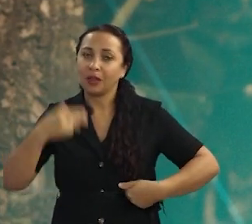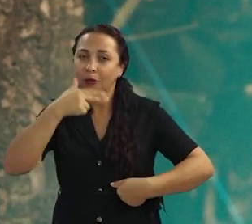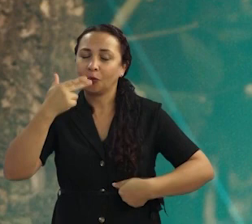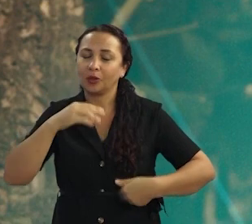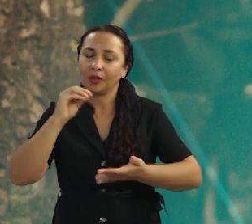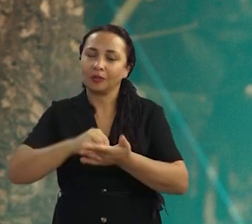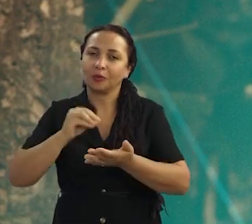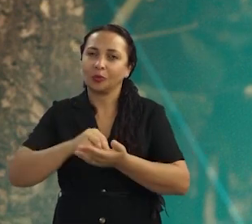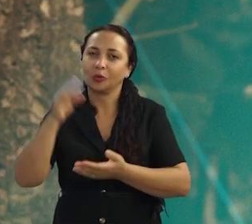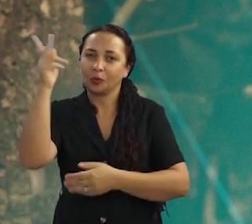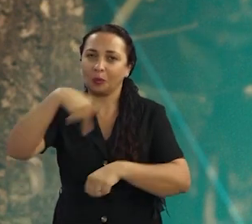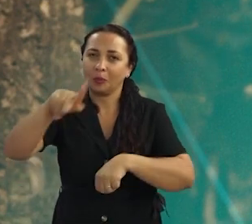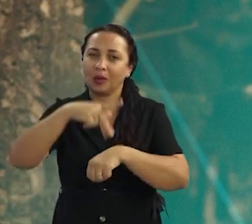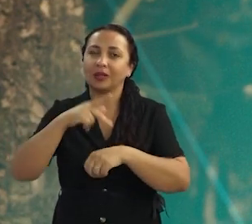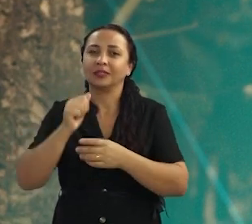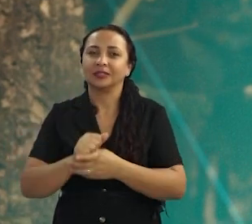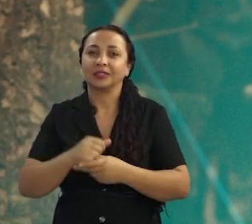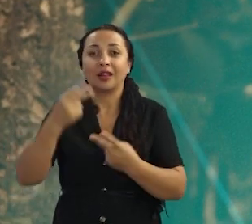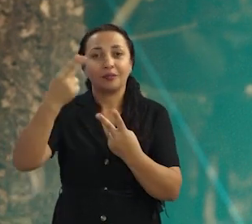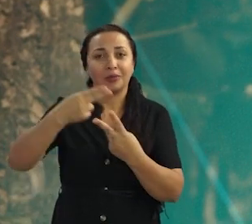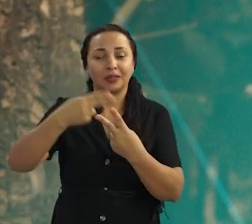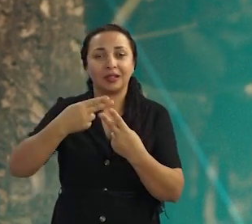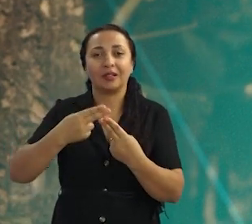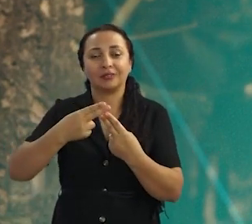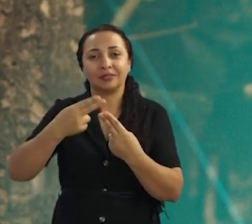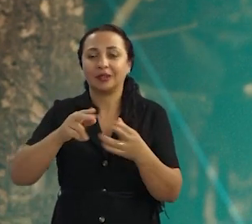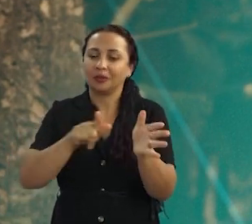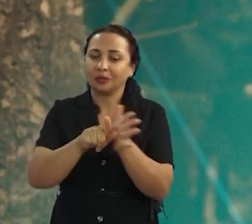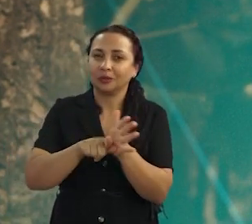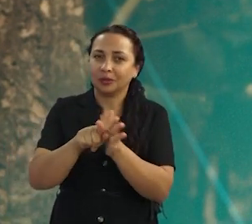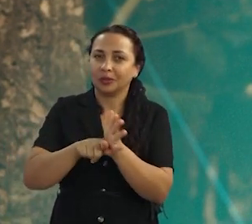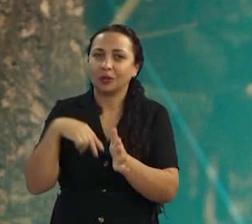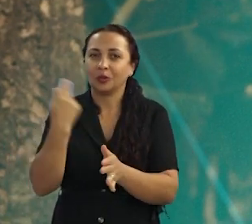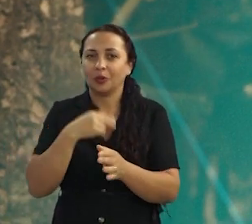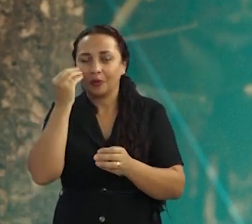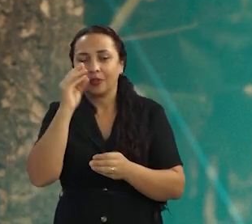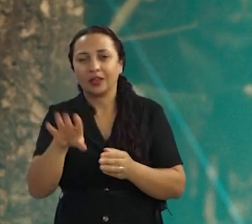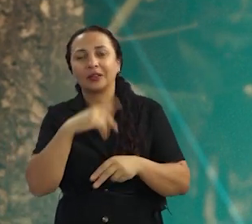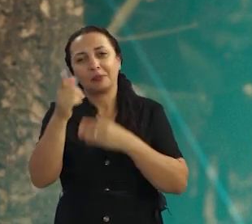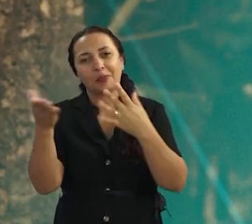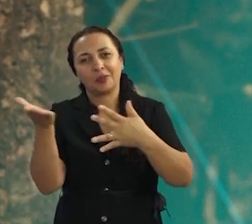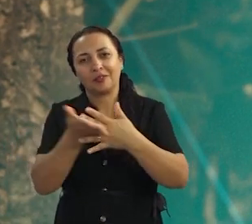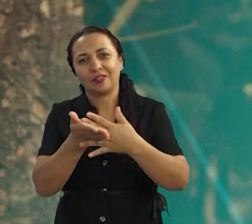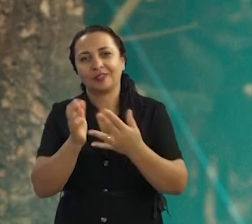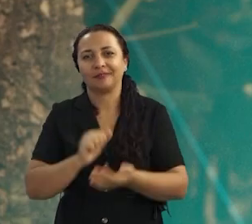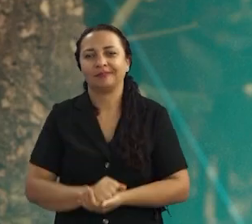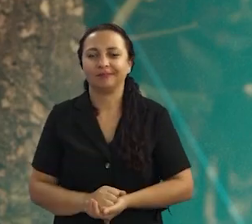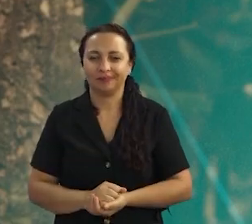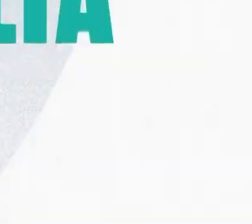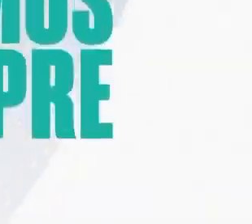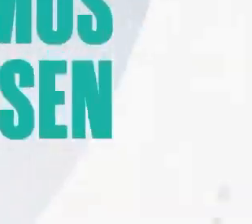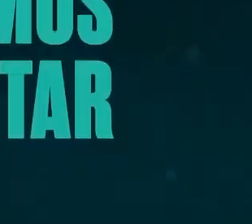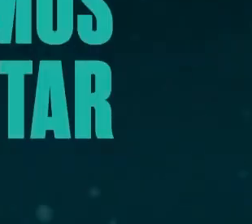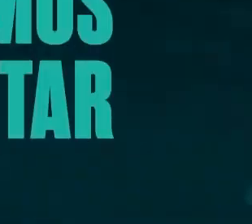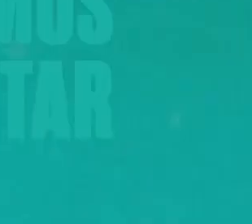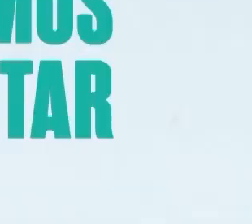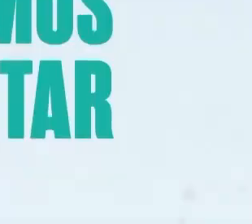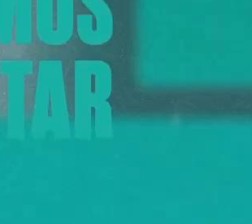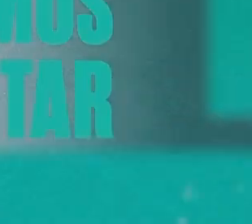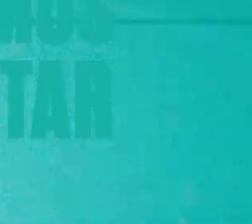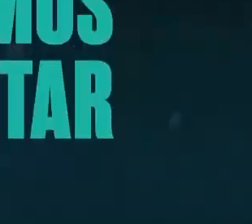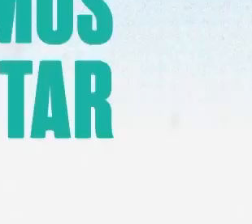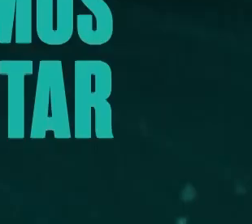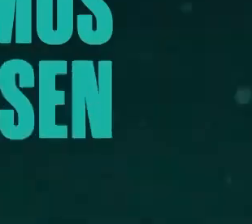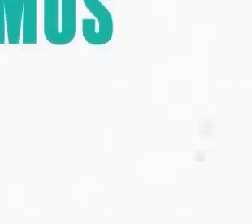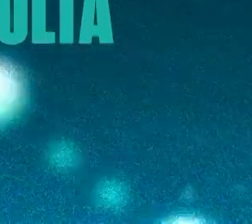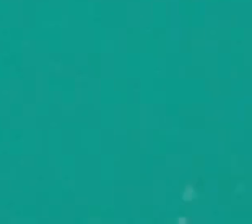desnutrição do país. A pesquisa vem do Instituto Federal Baiano de Guanambi e a gente acompanha tudo logo depois do intervalo.